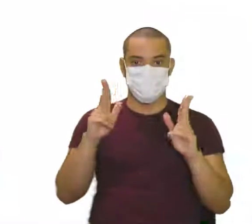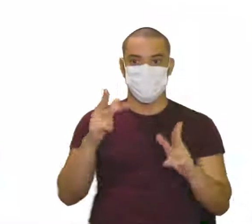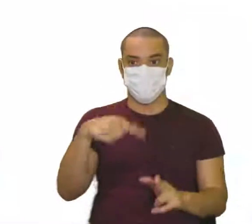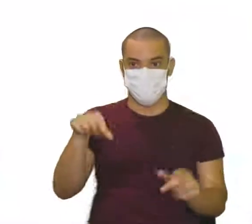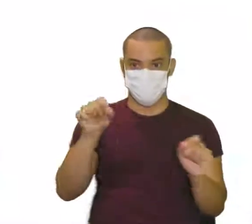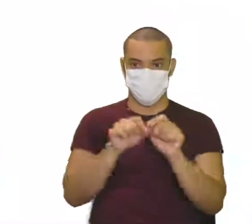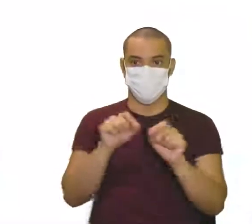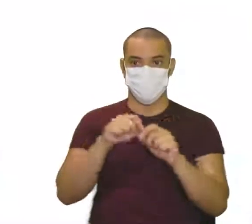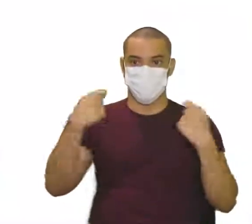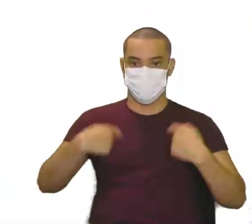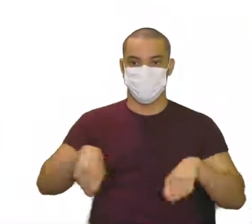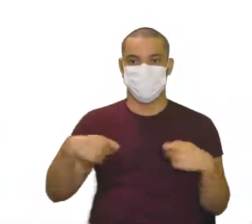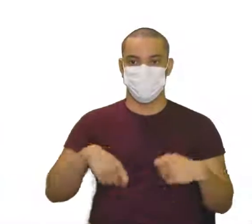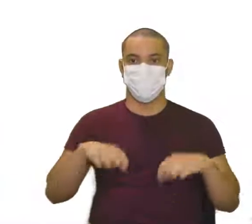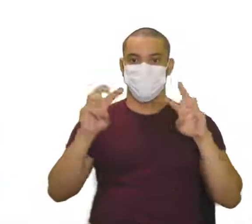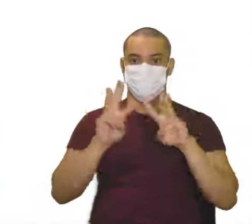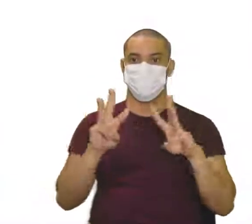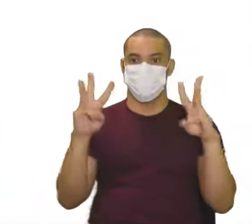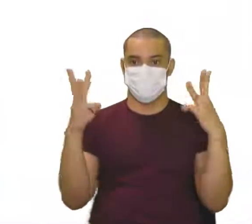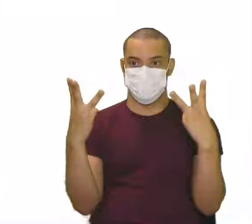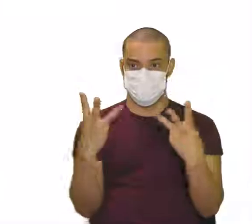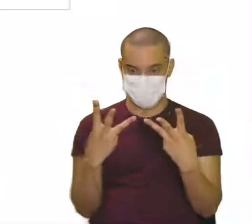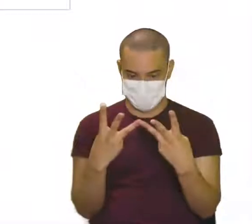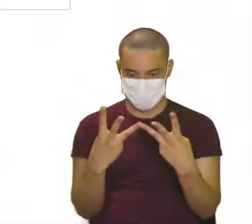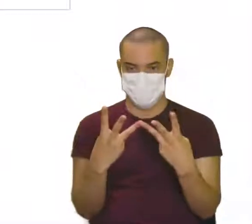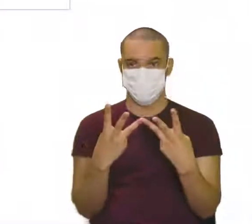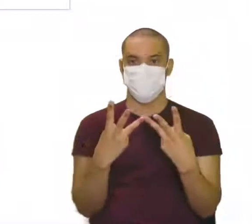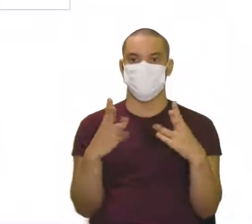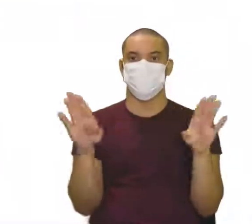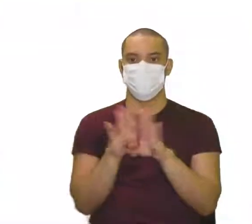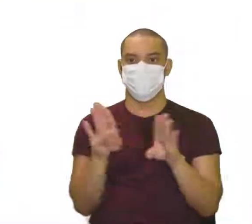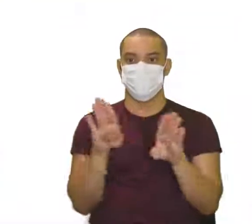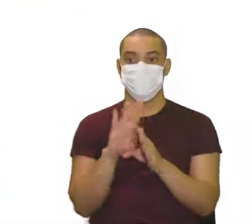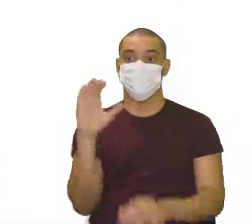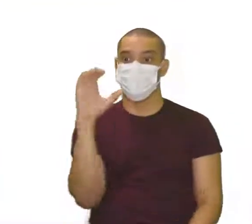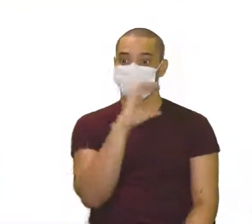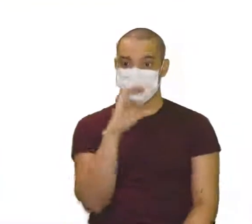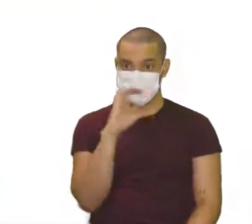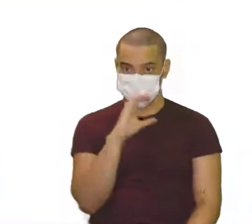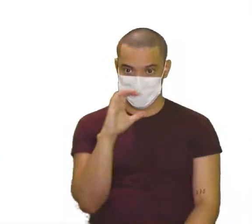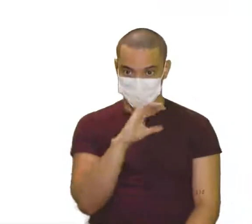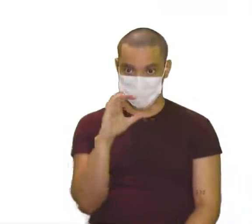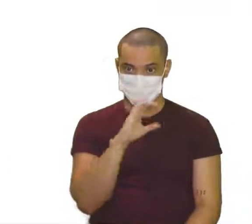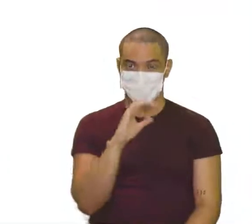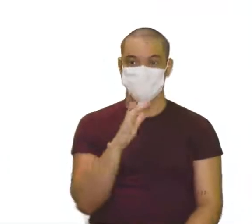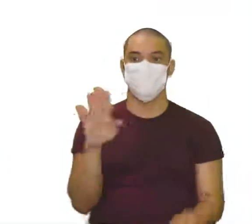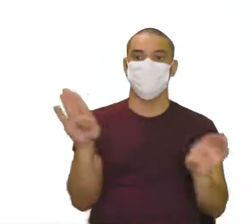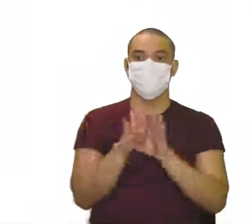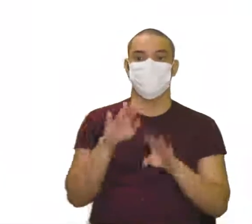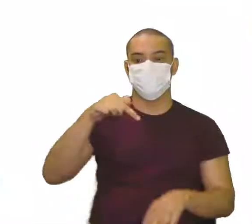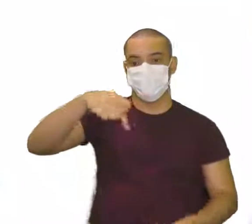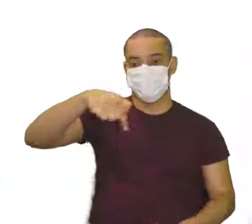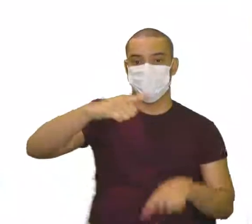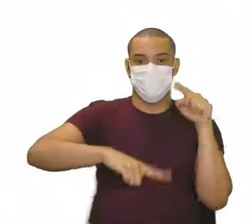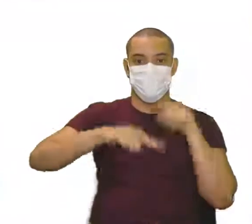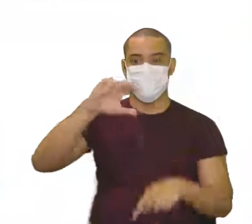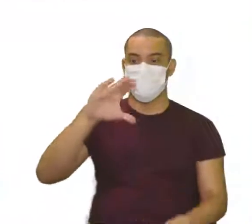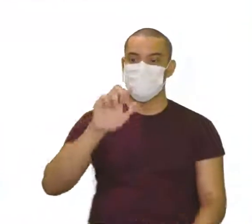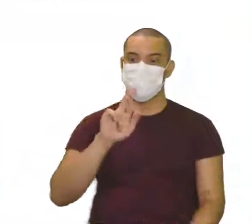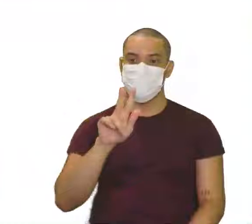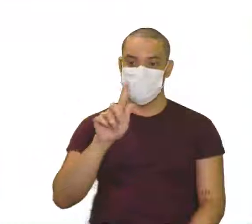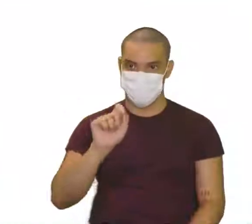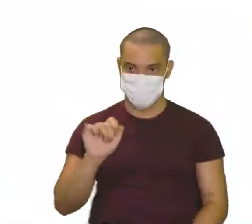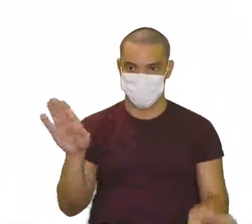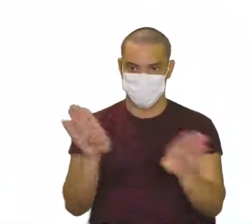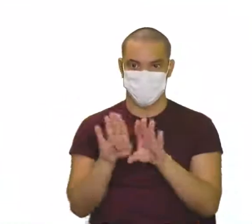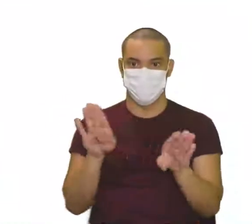massa dessa partícula, da velocidade da partícula, ok? Do valor da carga e do valor